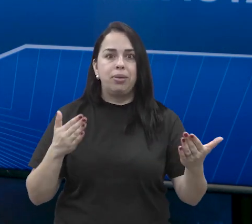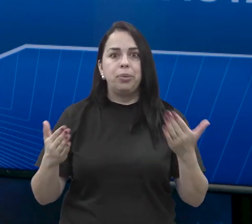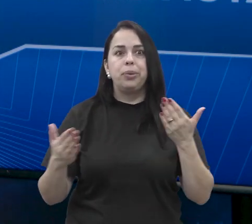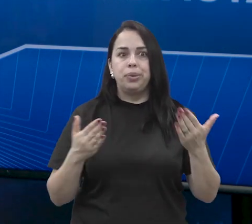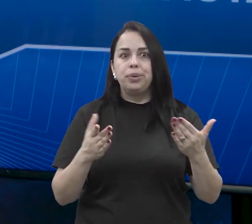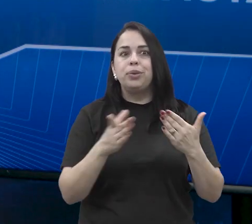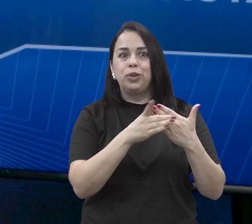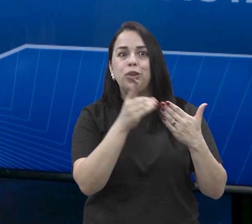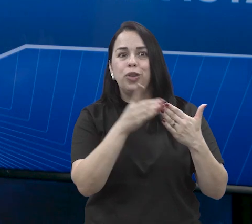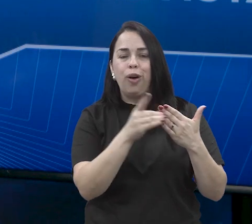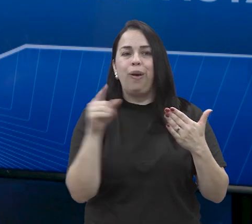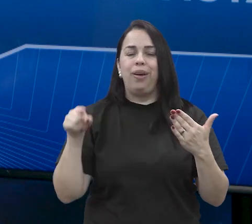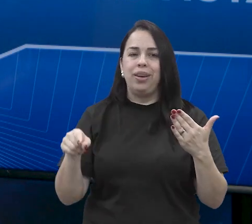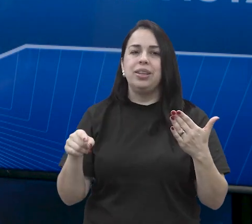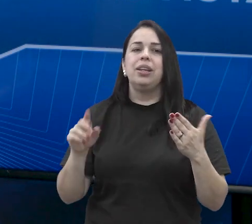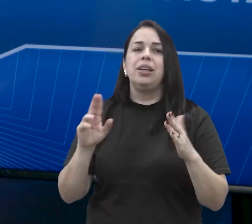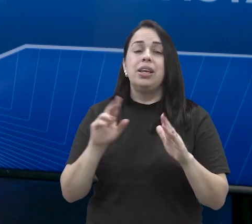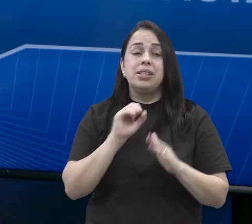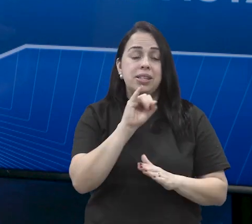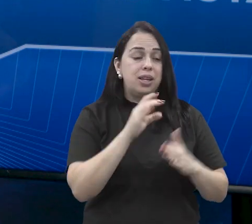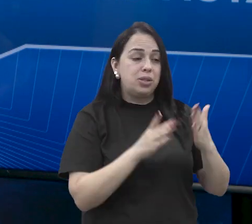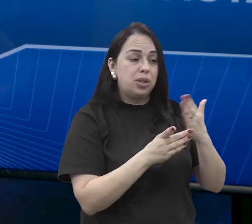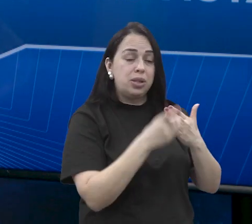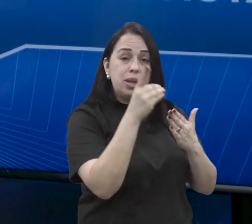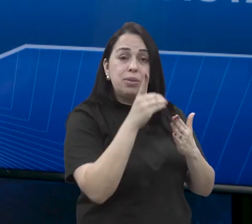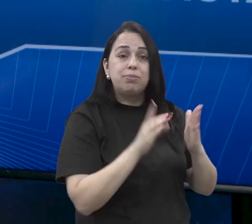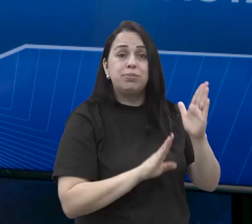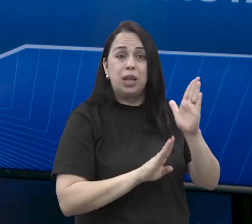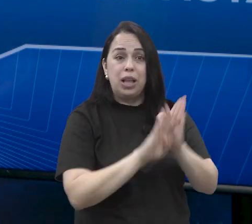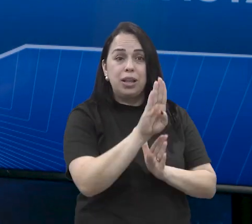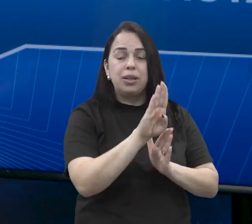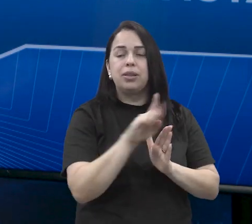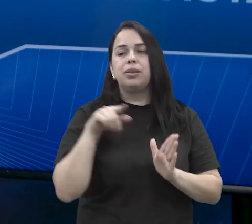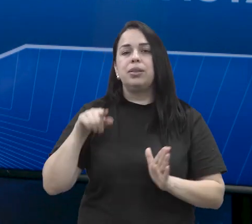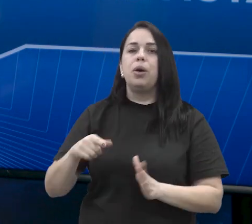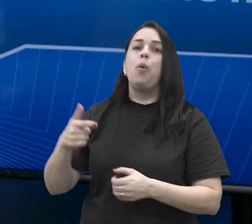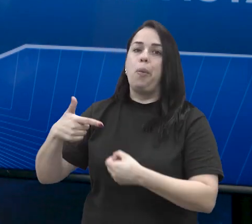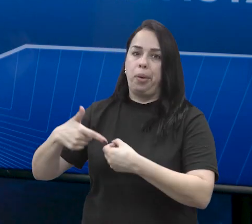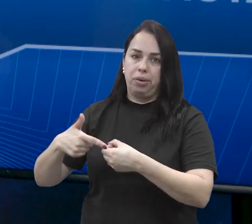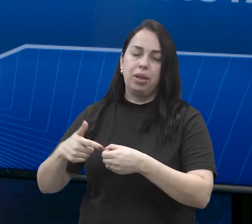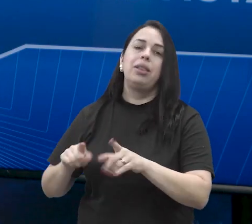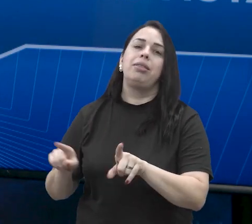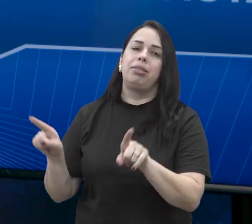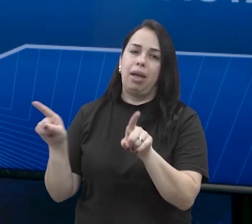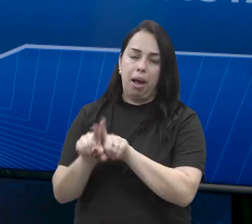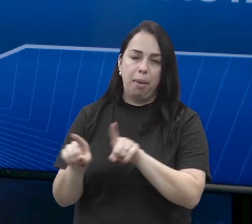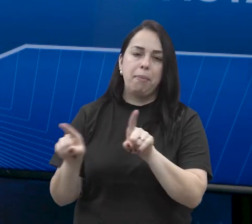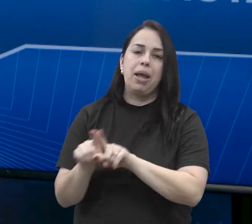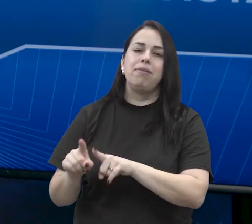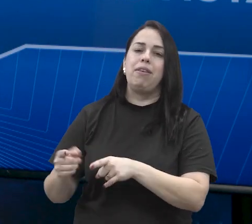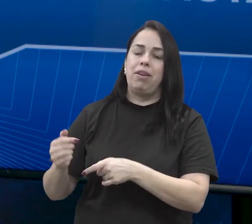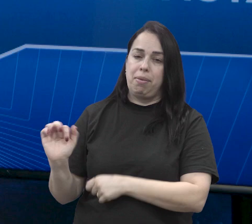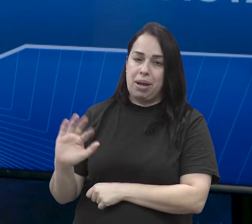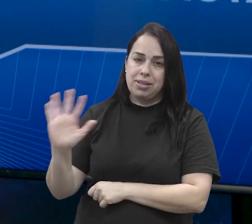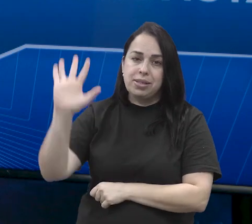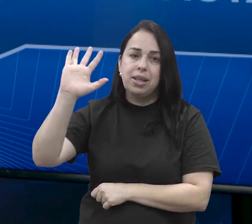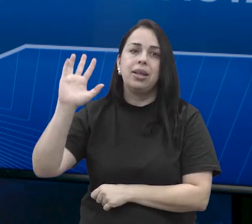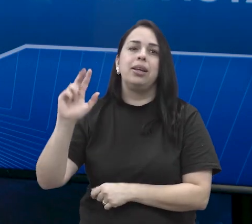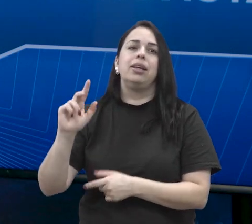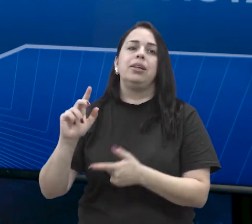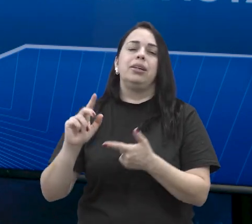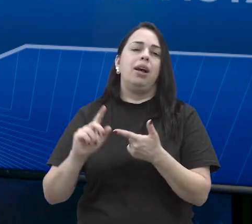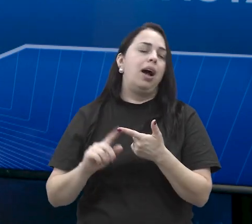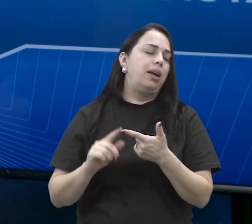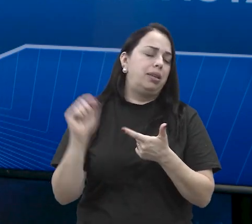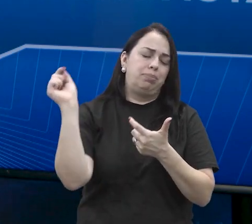internacional, ou seja, em dólar. Então, logo, se essa alta do dólar se mantiver, a gente deve também ressentir um impacto no combustível. Aí estou falando